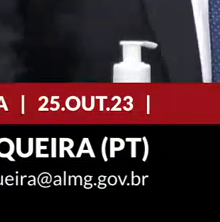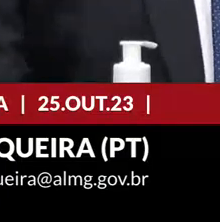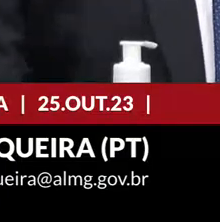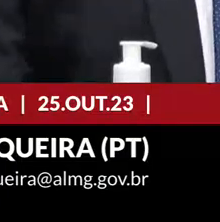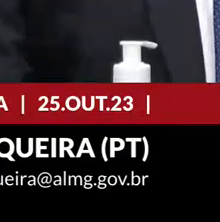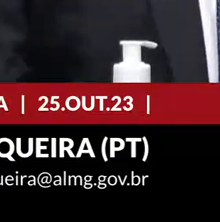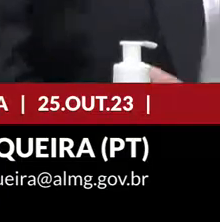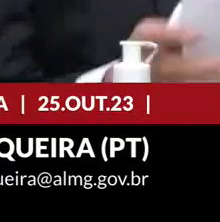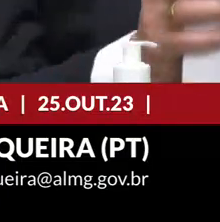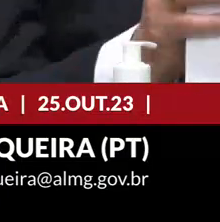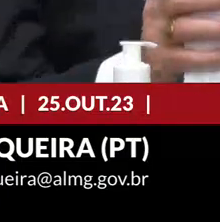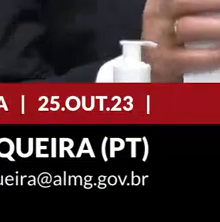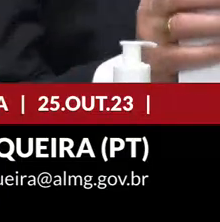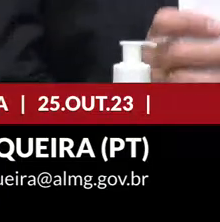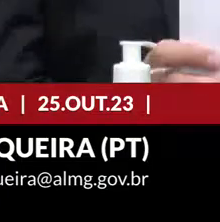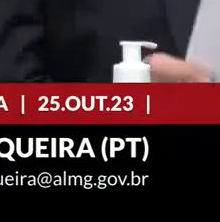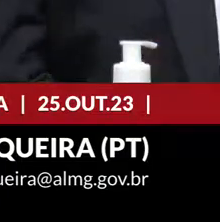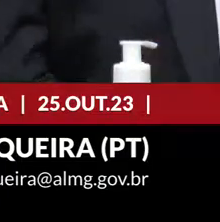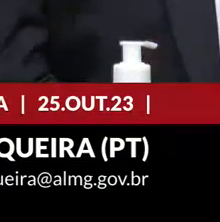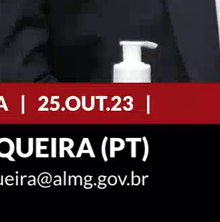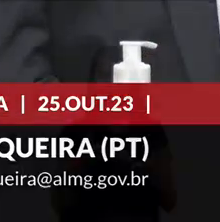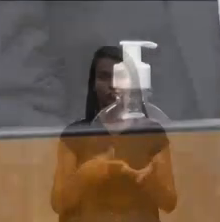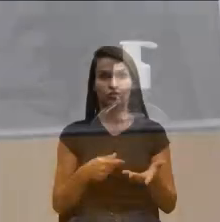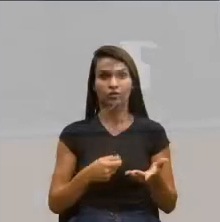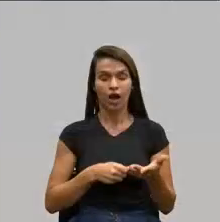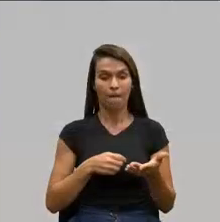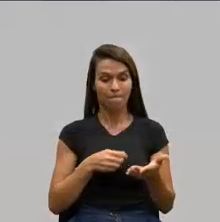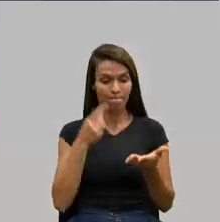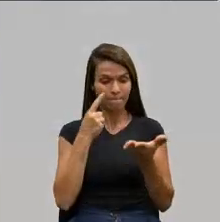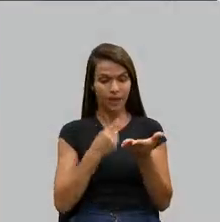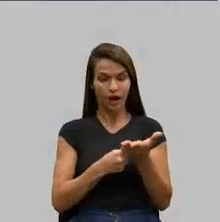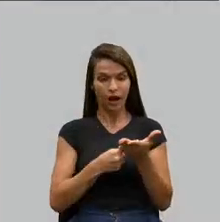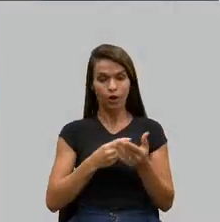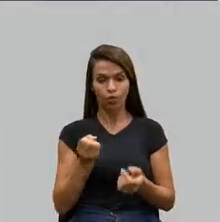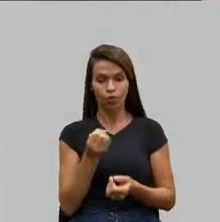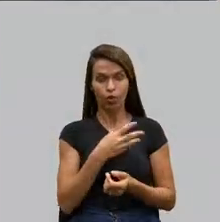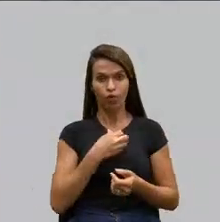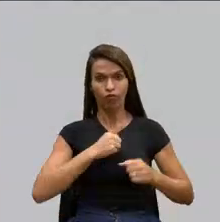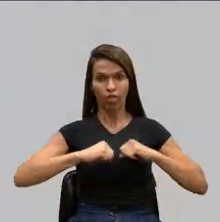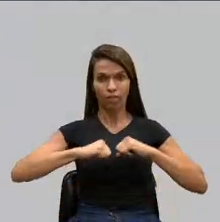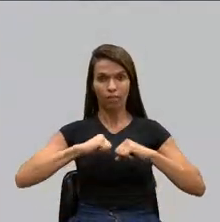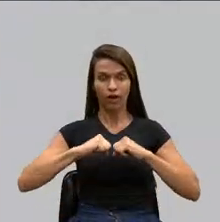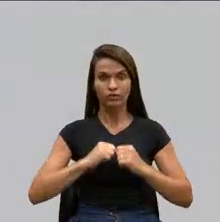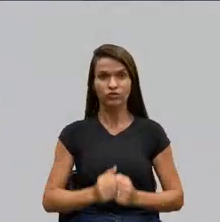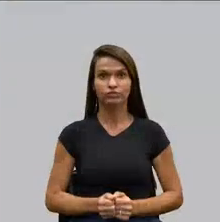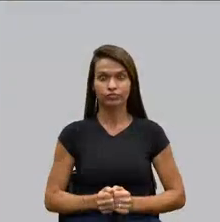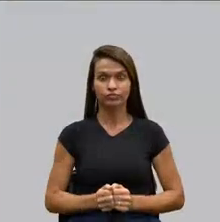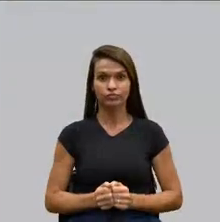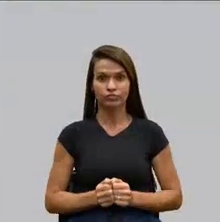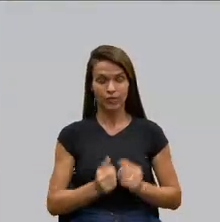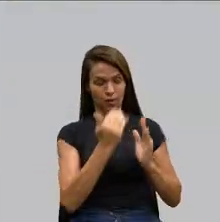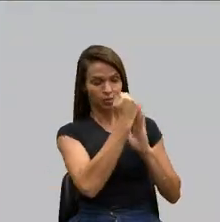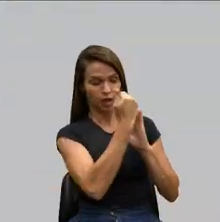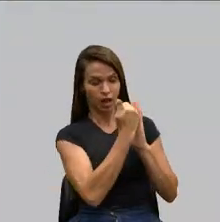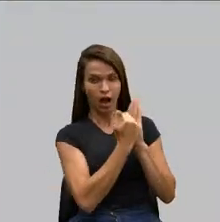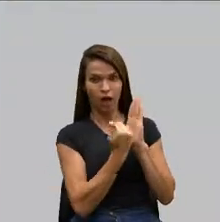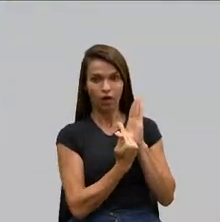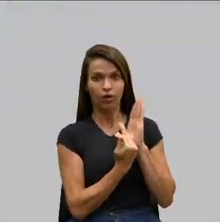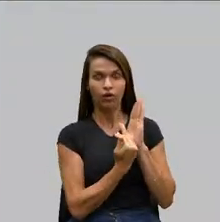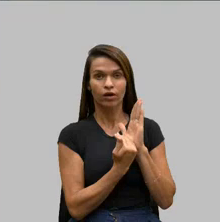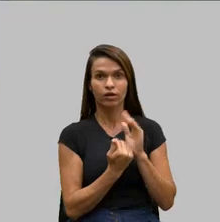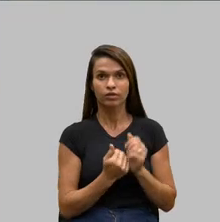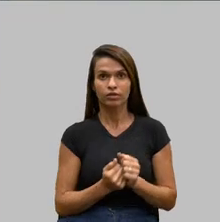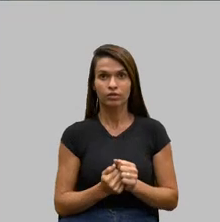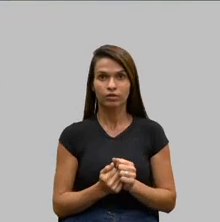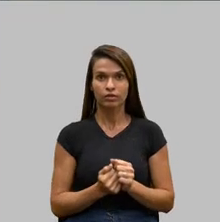gente tenha pressa no agendamento de novo debate pela ordem Presidente a palavra pela